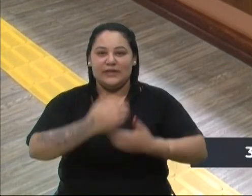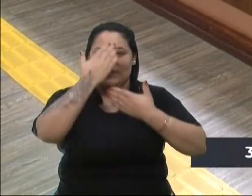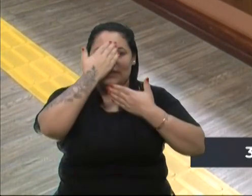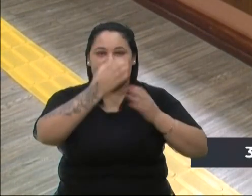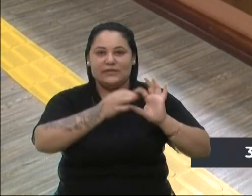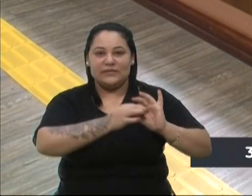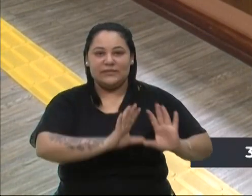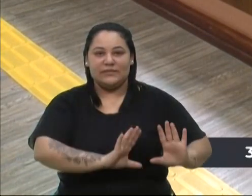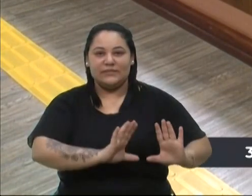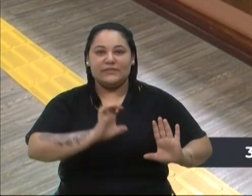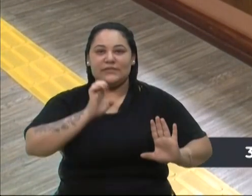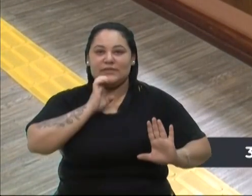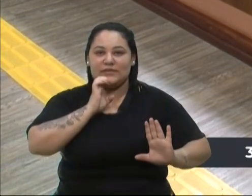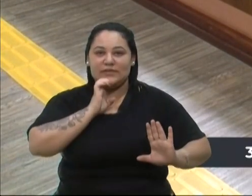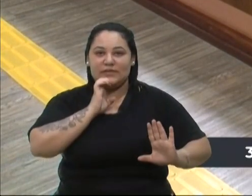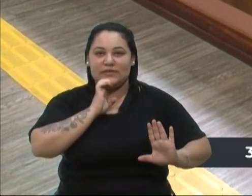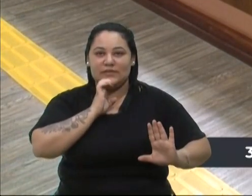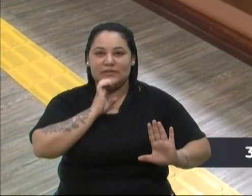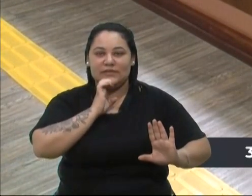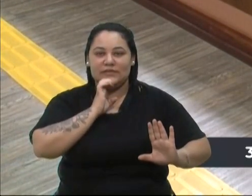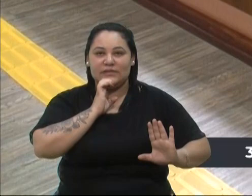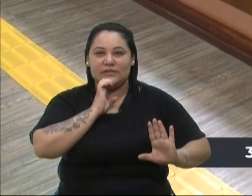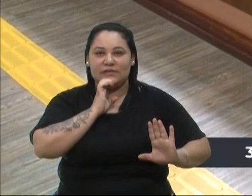Agradece, irmão. Estela Balardim.